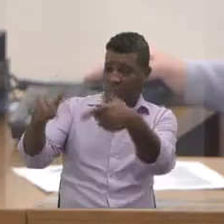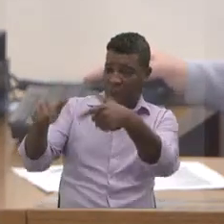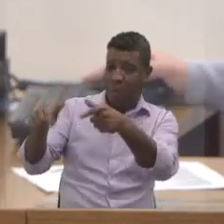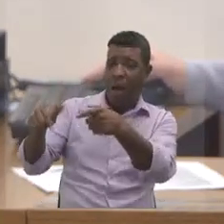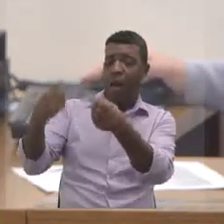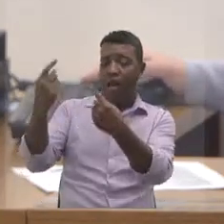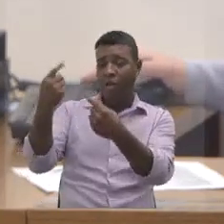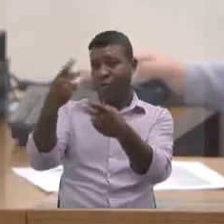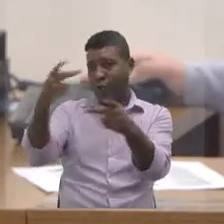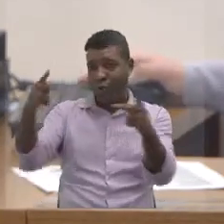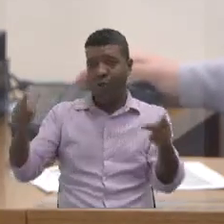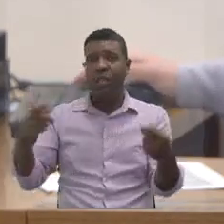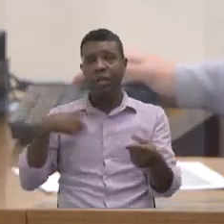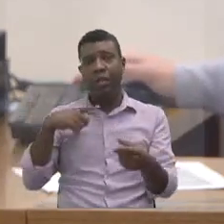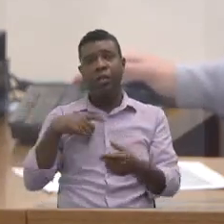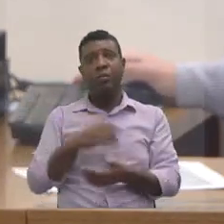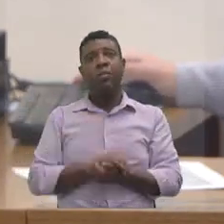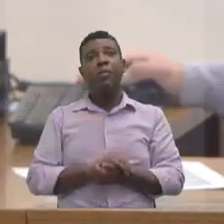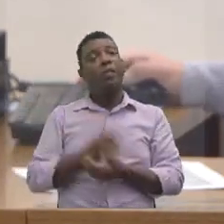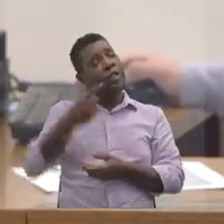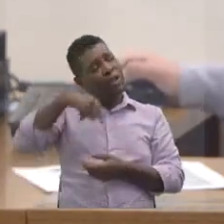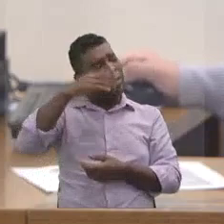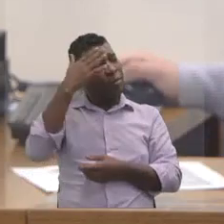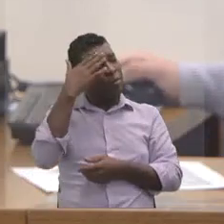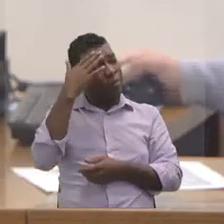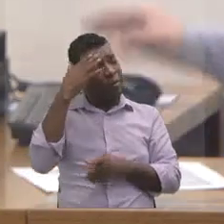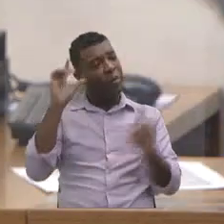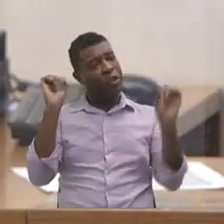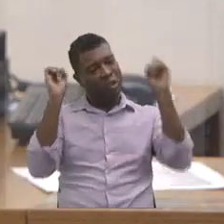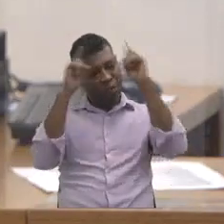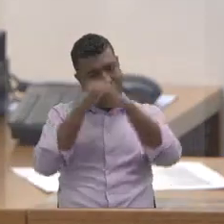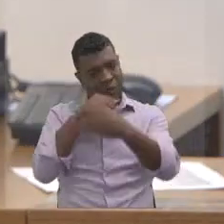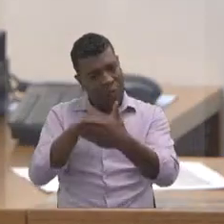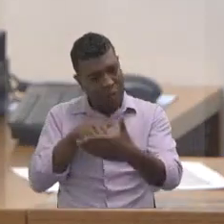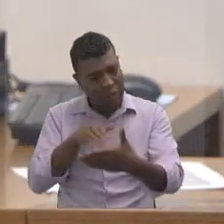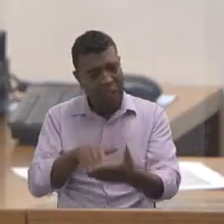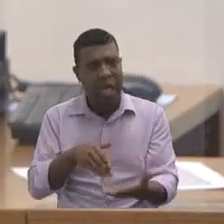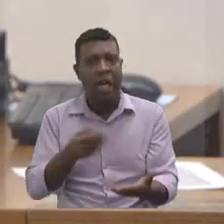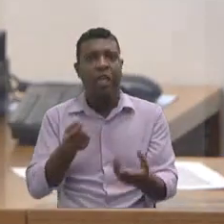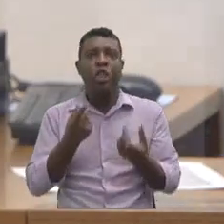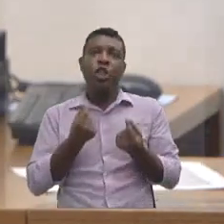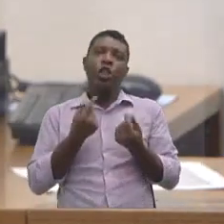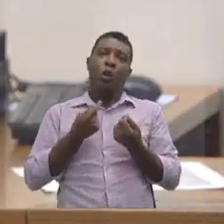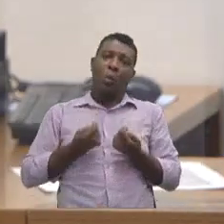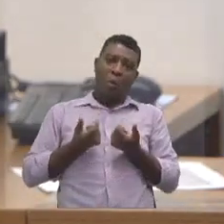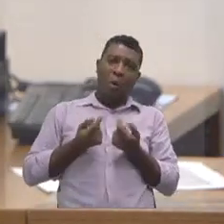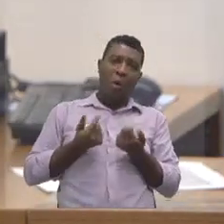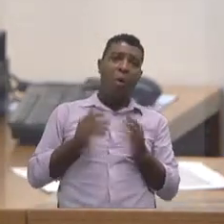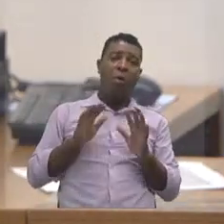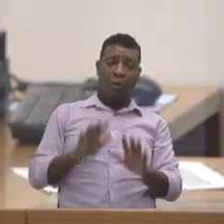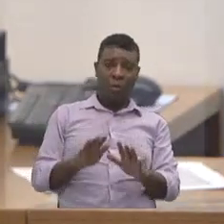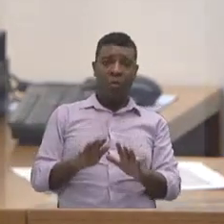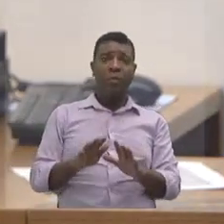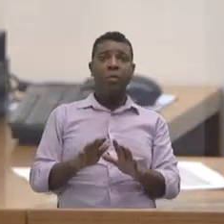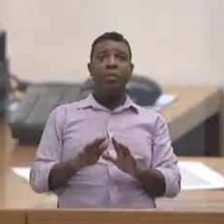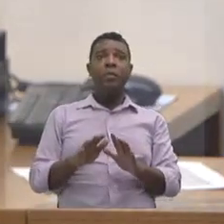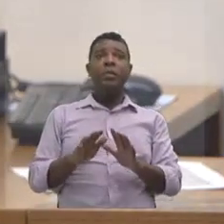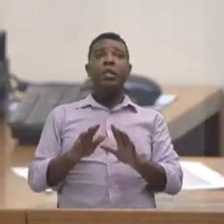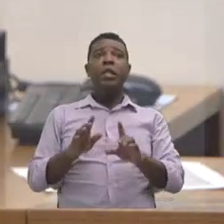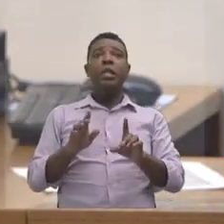sabemos as dificuldades do pouco recurso que temos hoje no governo do estado